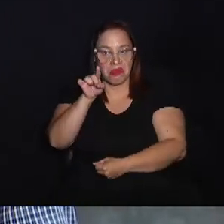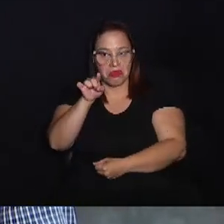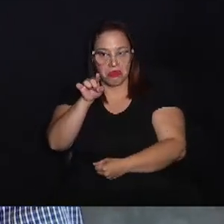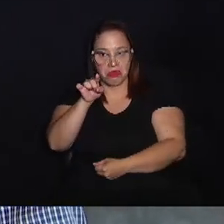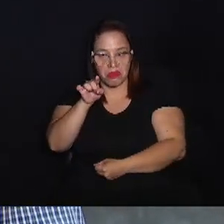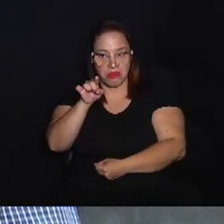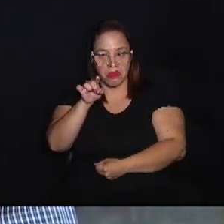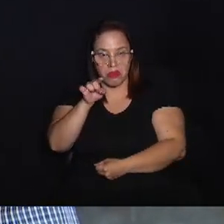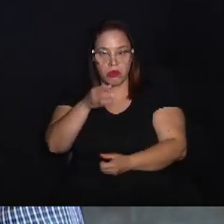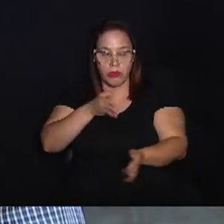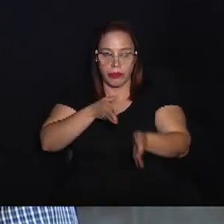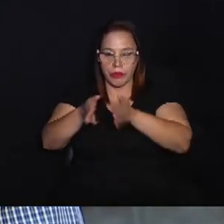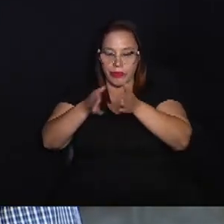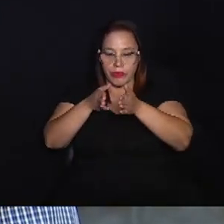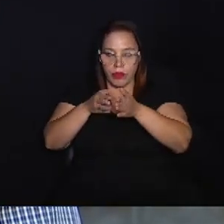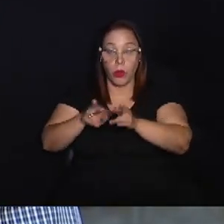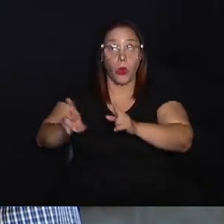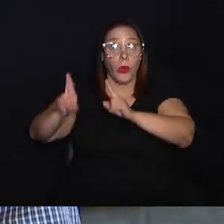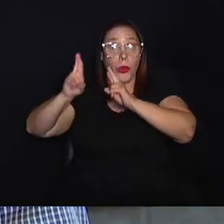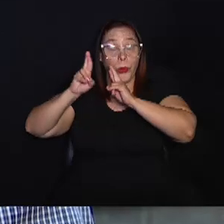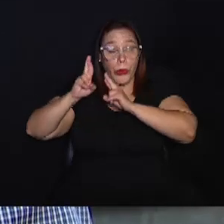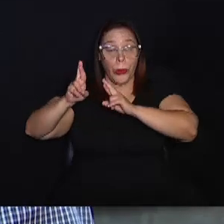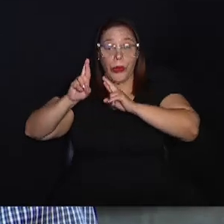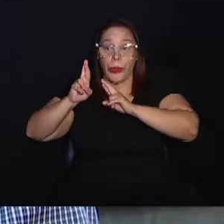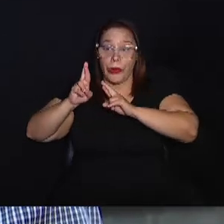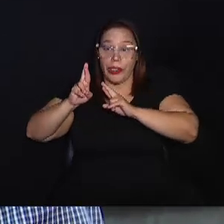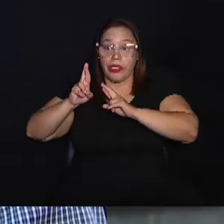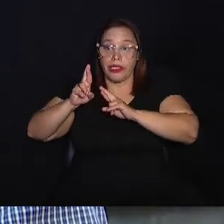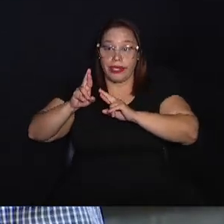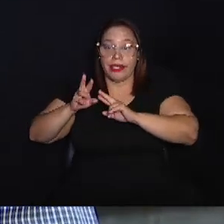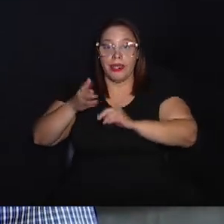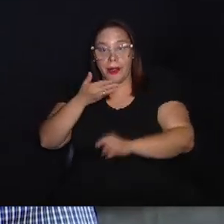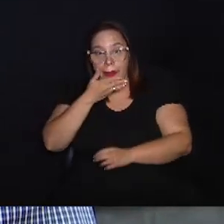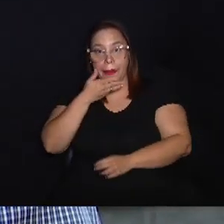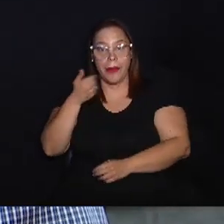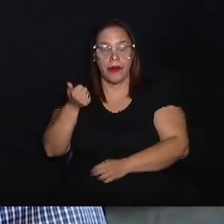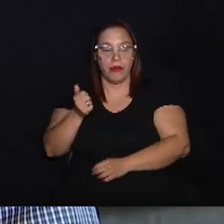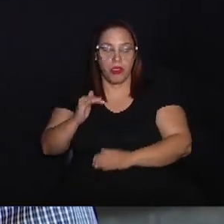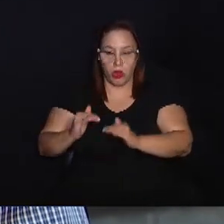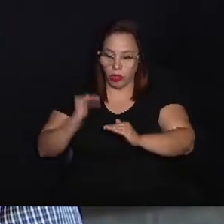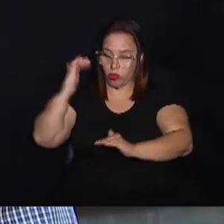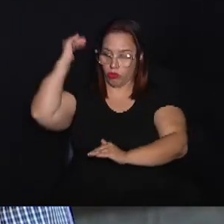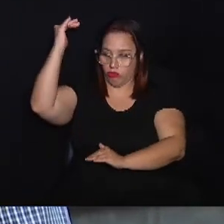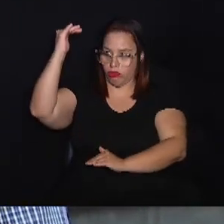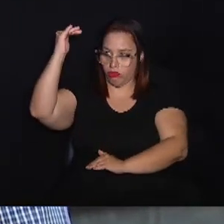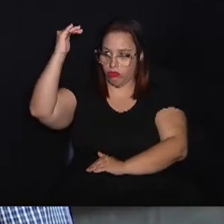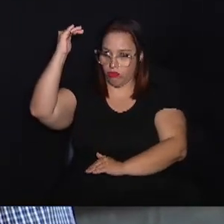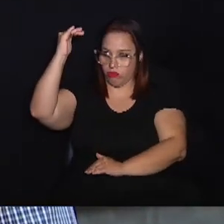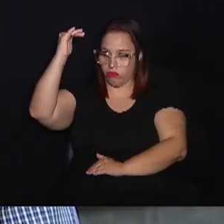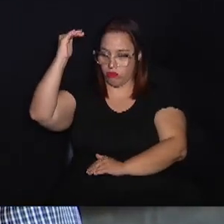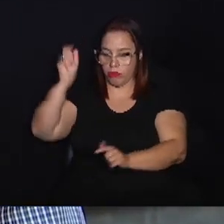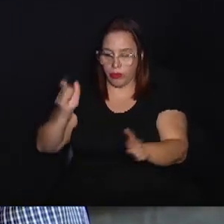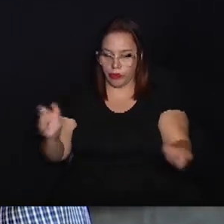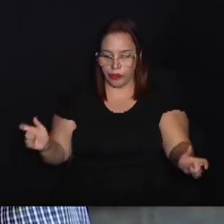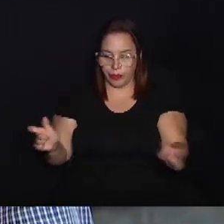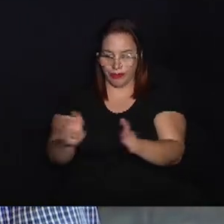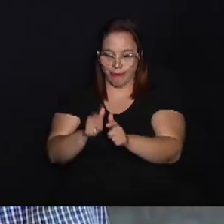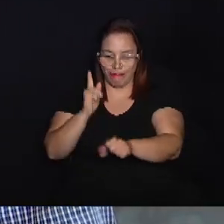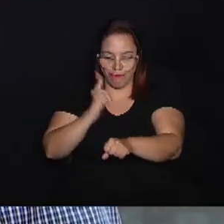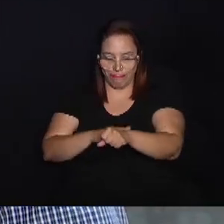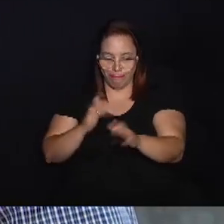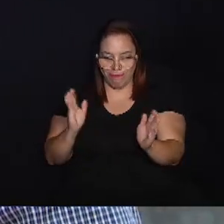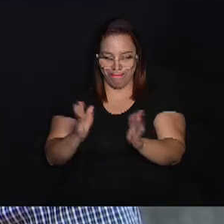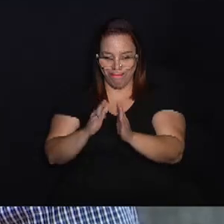com que nós continuemos com esperança de nós termos melhores adultos já num curto espaço de tempo,